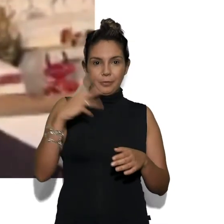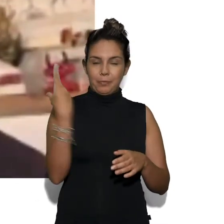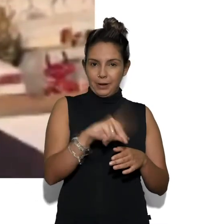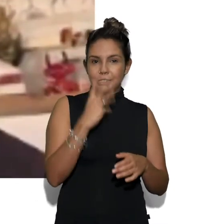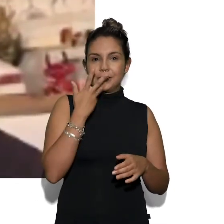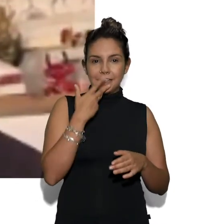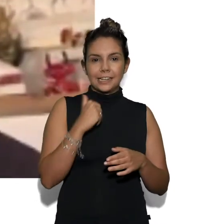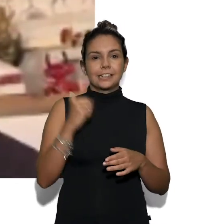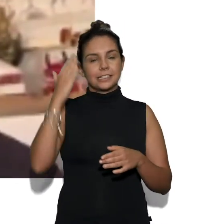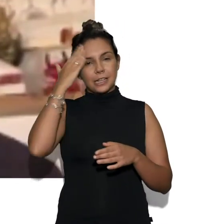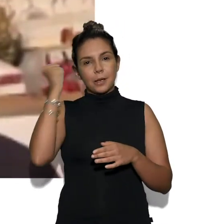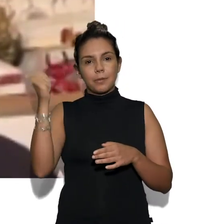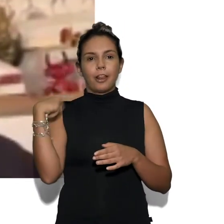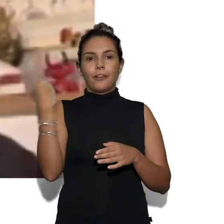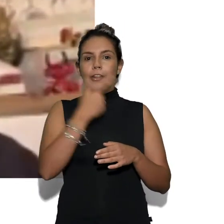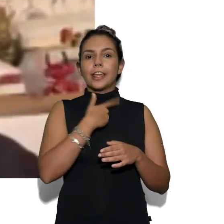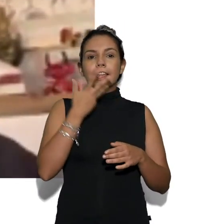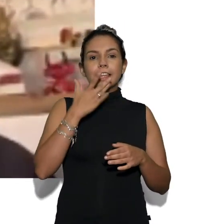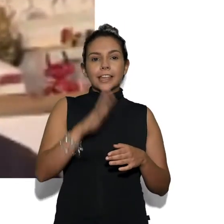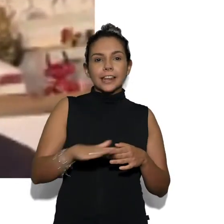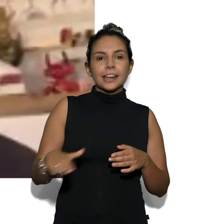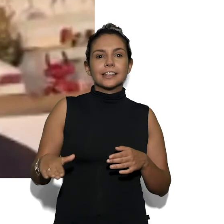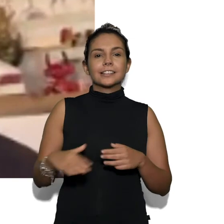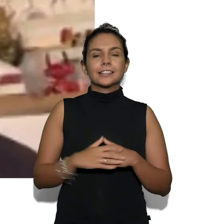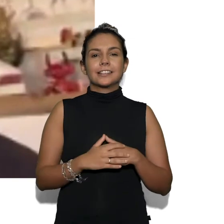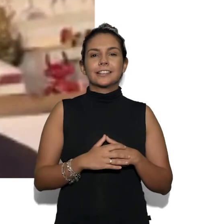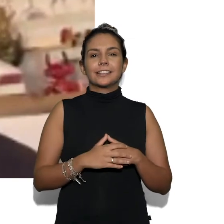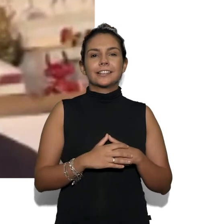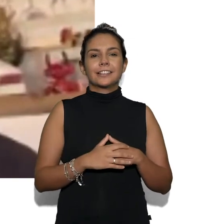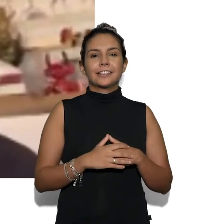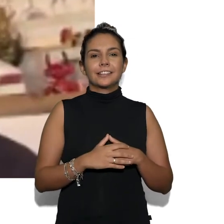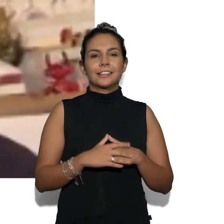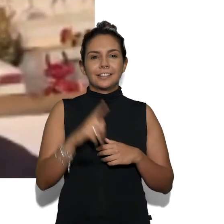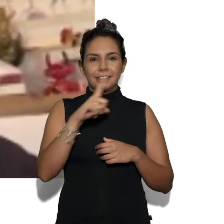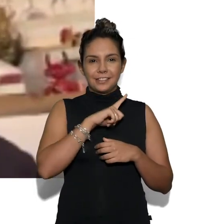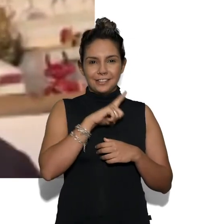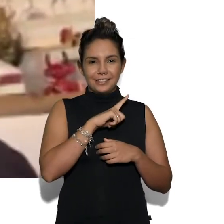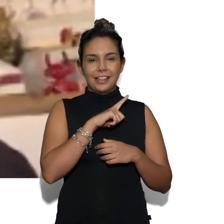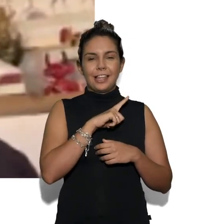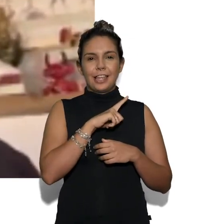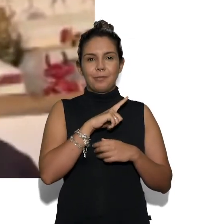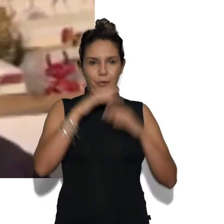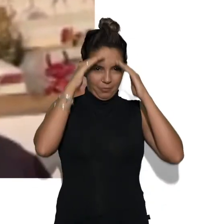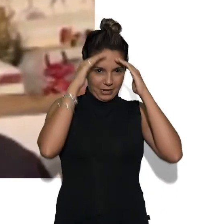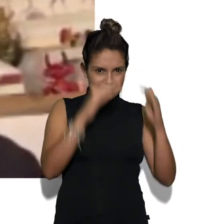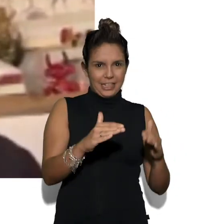para sabermos que éramos crianças e que tínhamos de obedecer cegamente